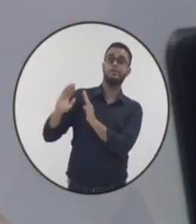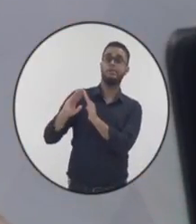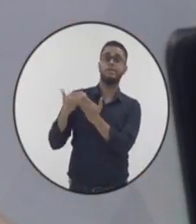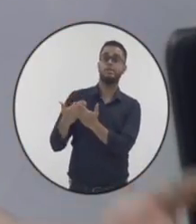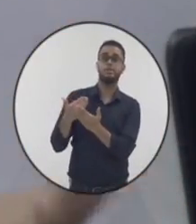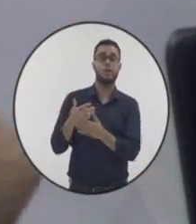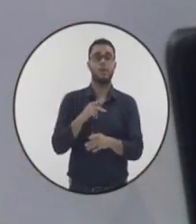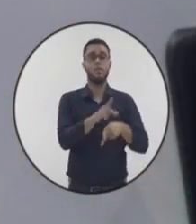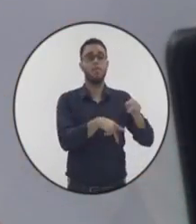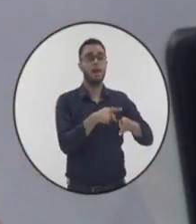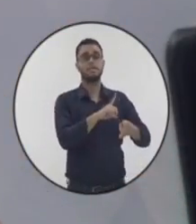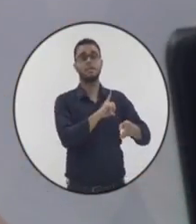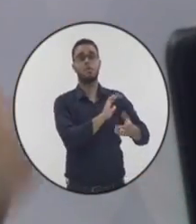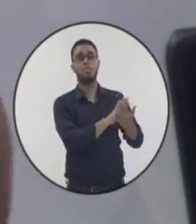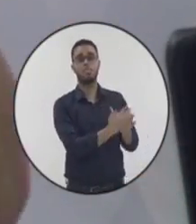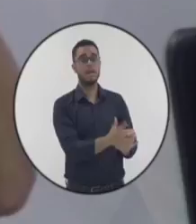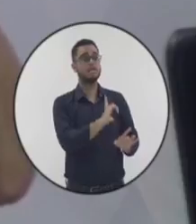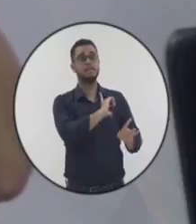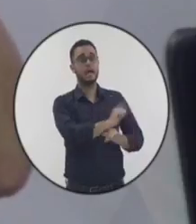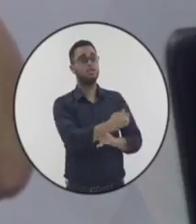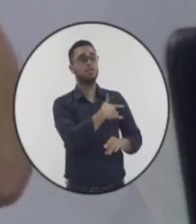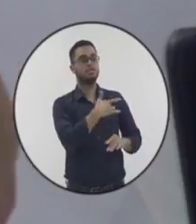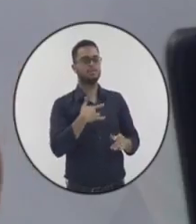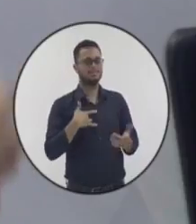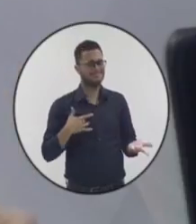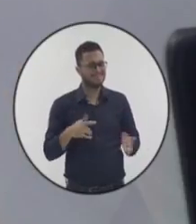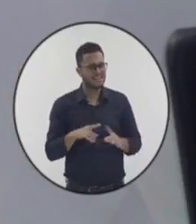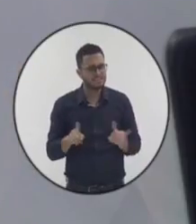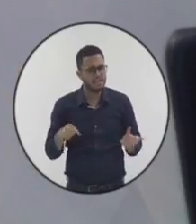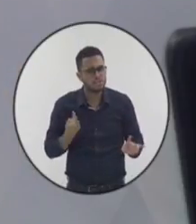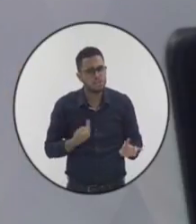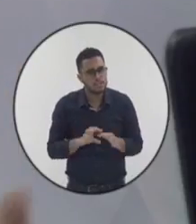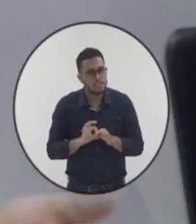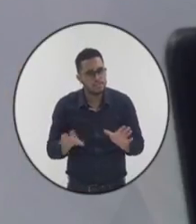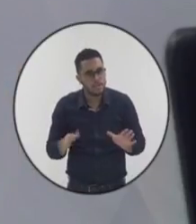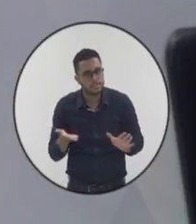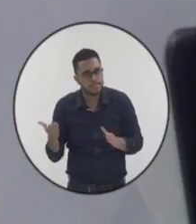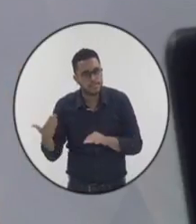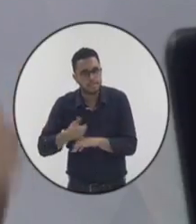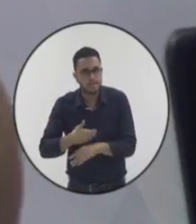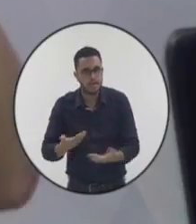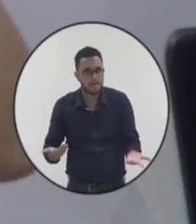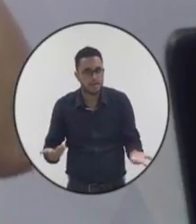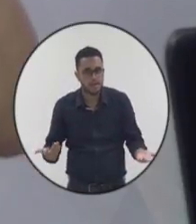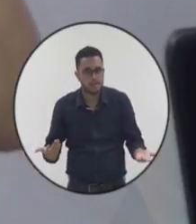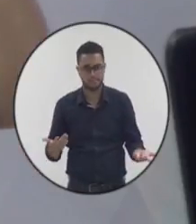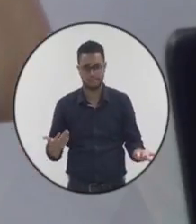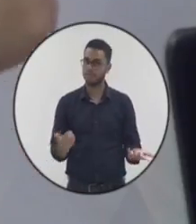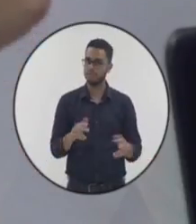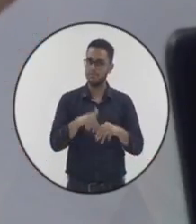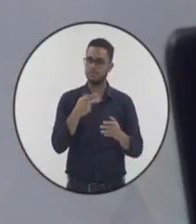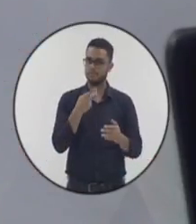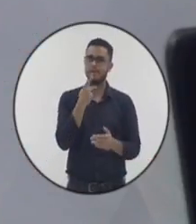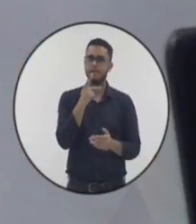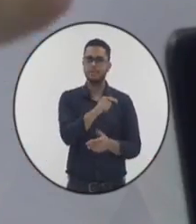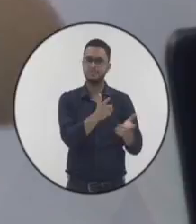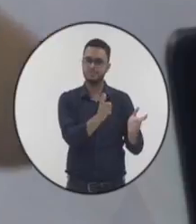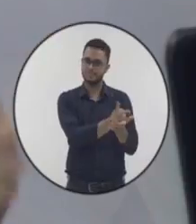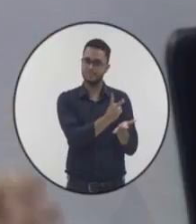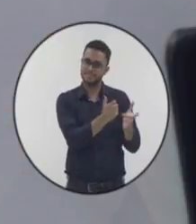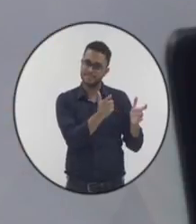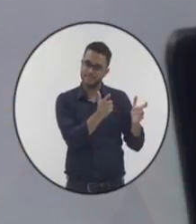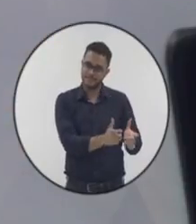a saúde. Mas será que a gente está, de alguma maneira, permitindo isso, né? Então, eu venho falar também desse lugar, né, de...